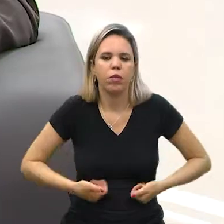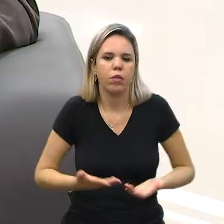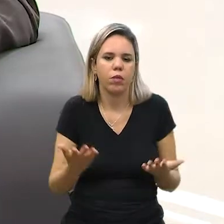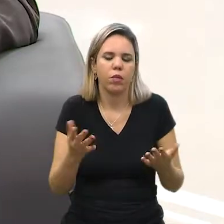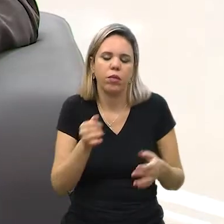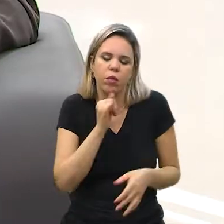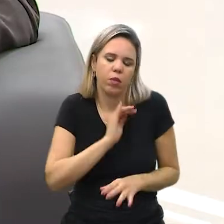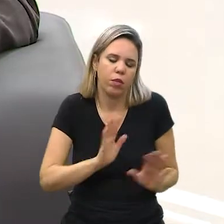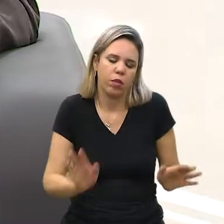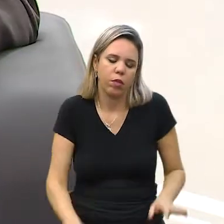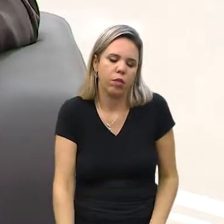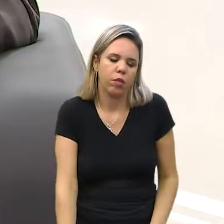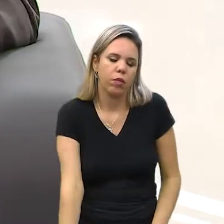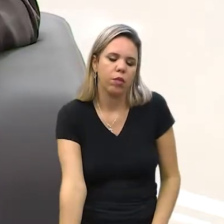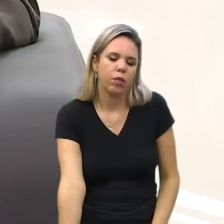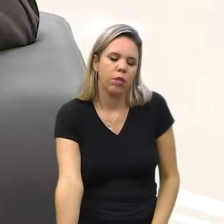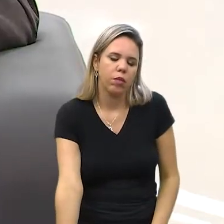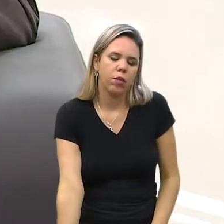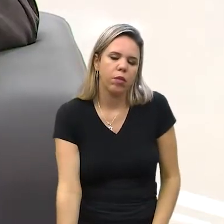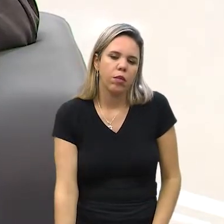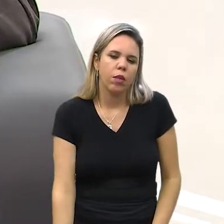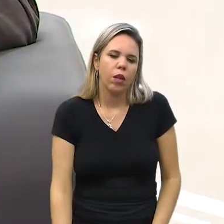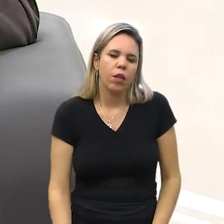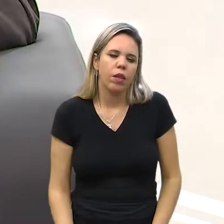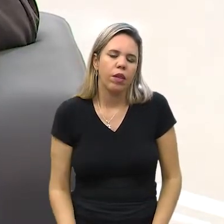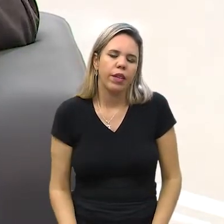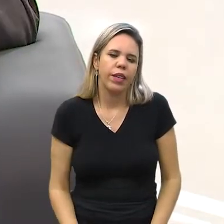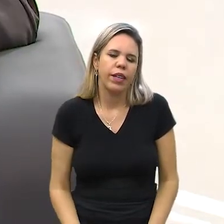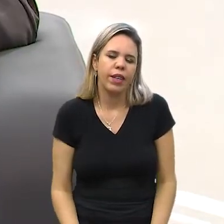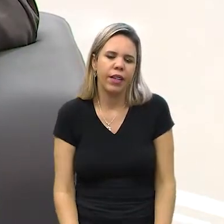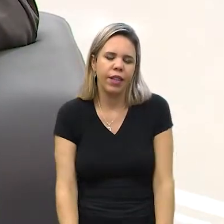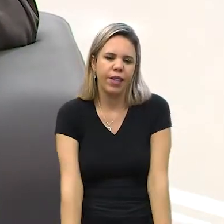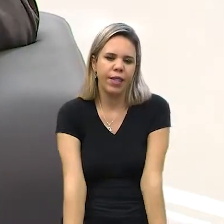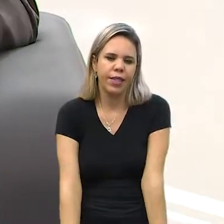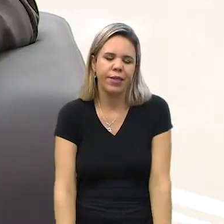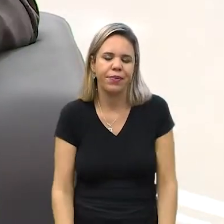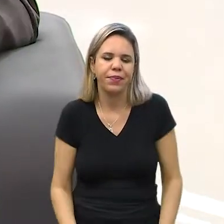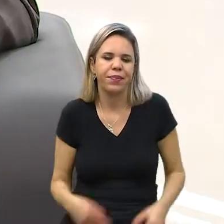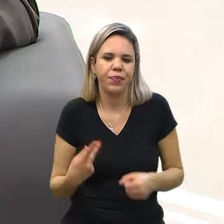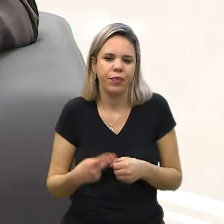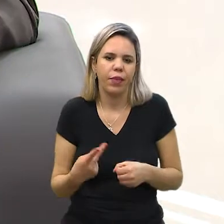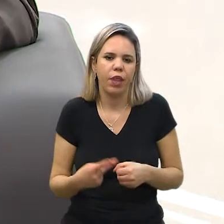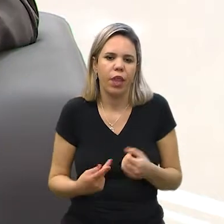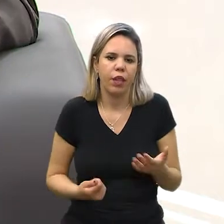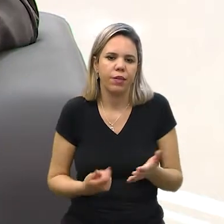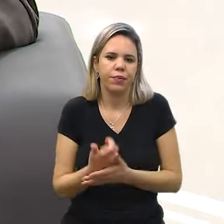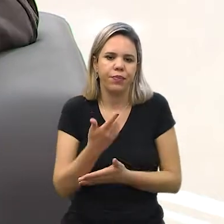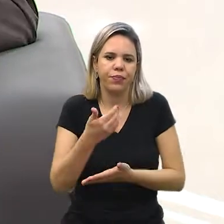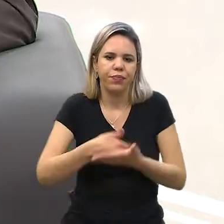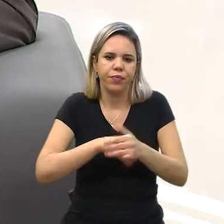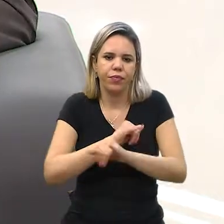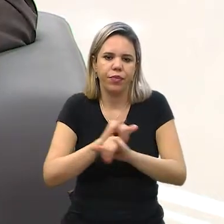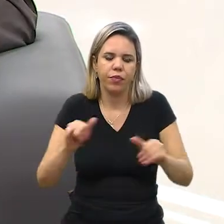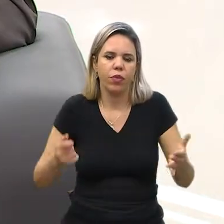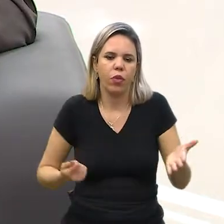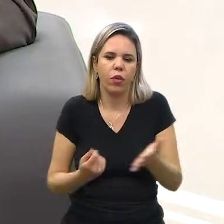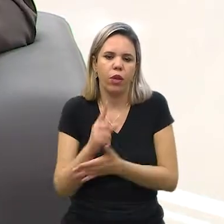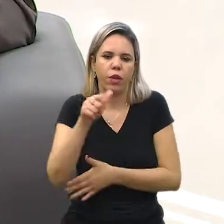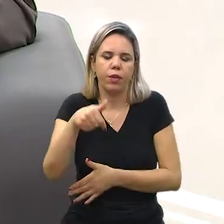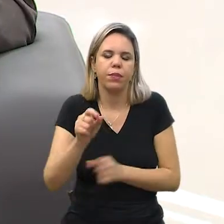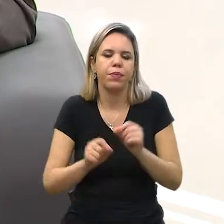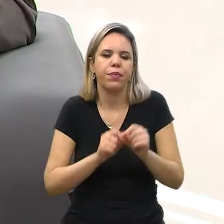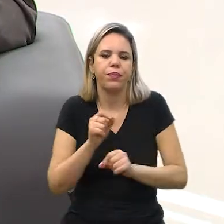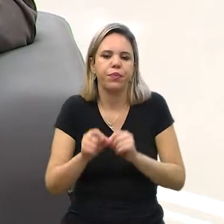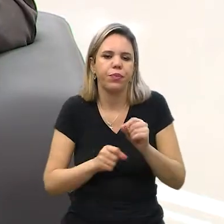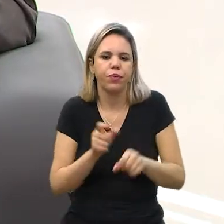por impulso, né? E outra, muitas das vezes, esse produto que você comprou na promoção, você vai pagar com o quê?